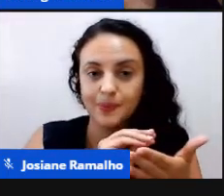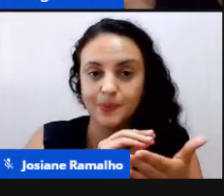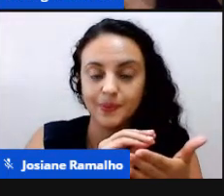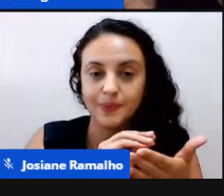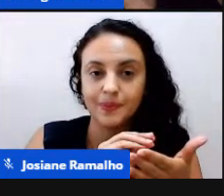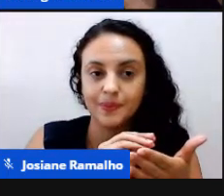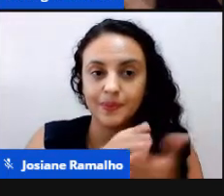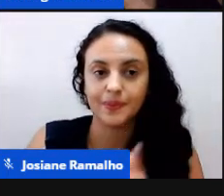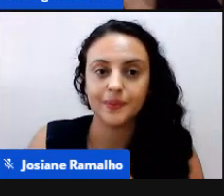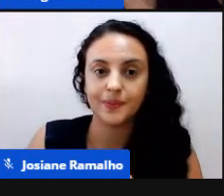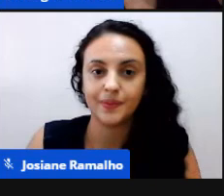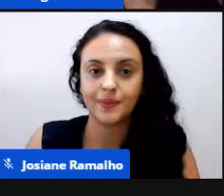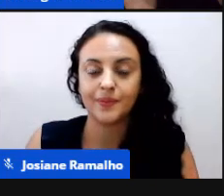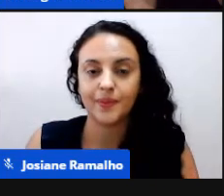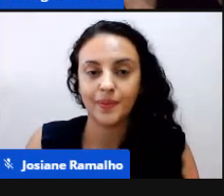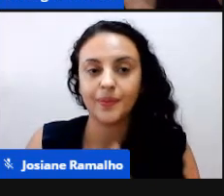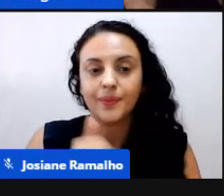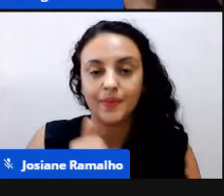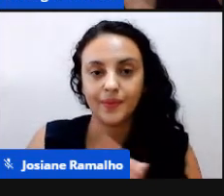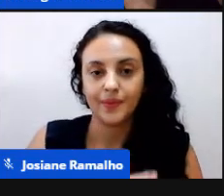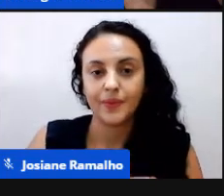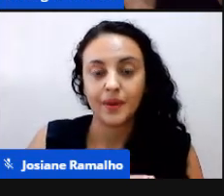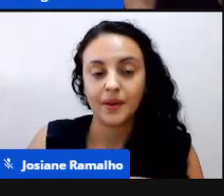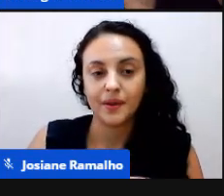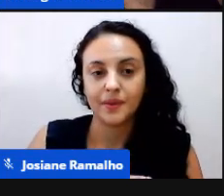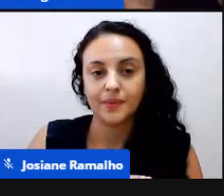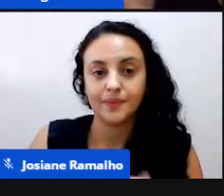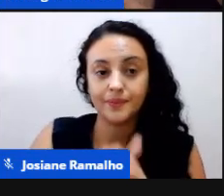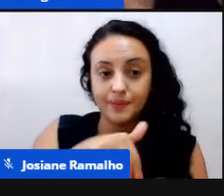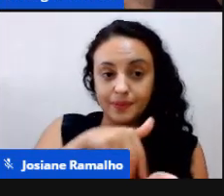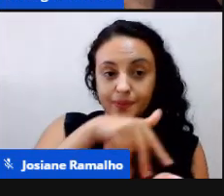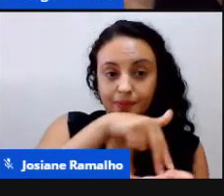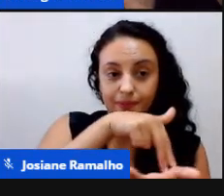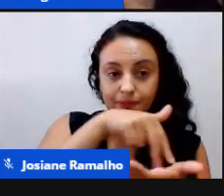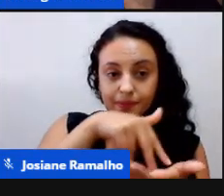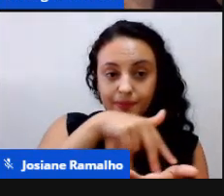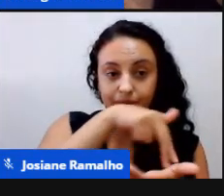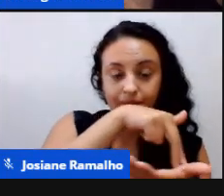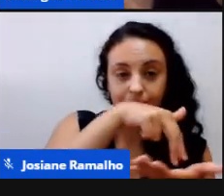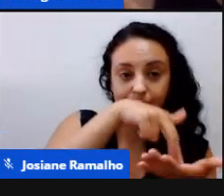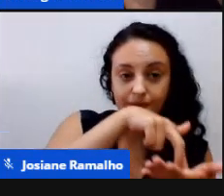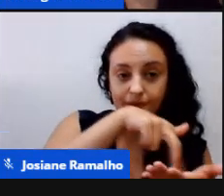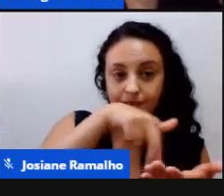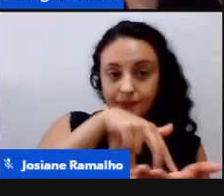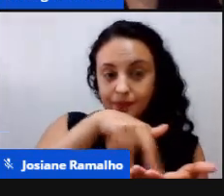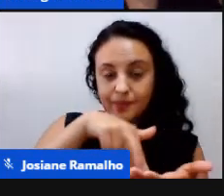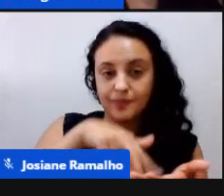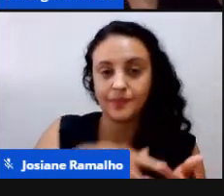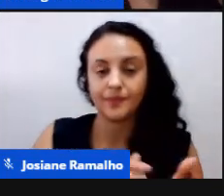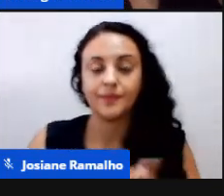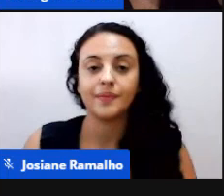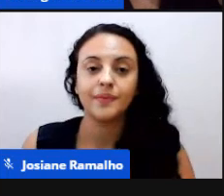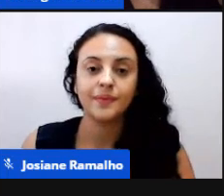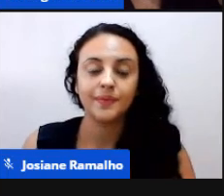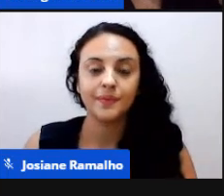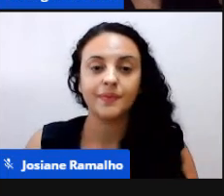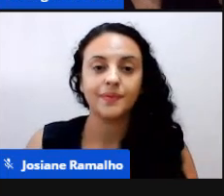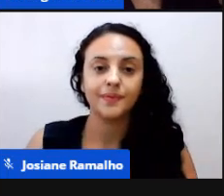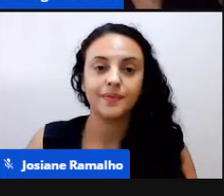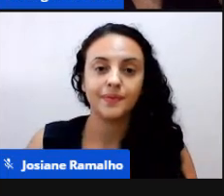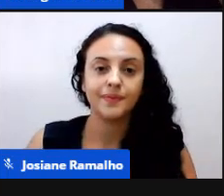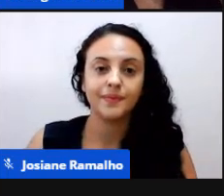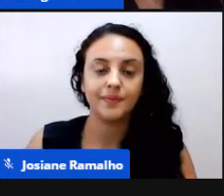cá e 2 passinhos para lá. Assim. Essa é a dança da imitação.